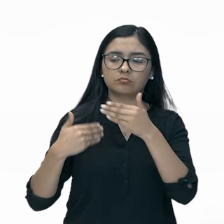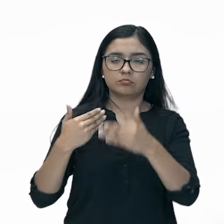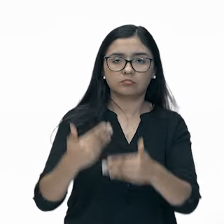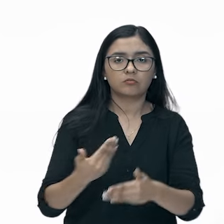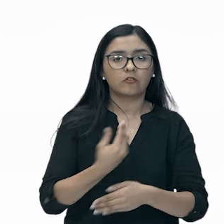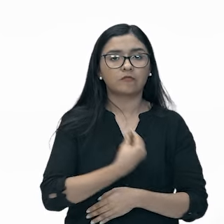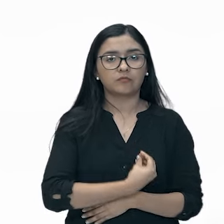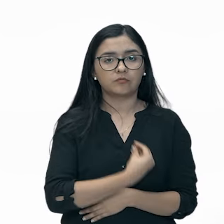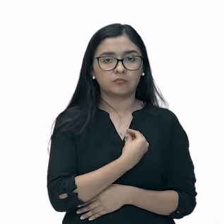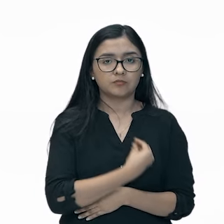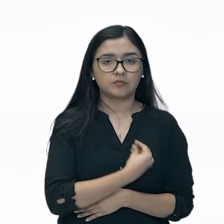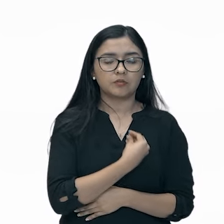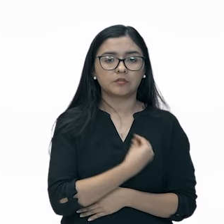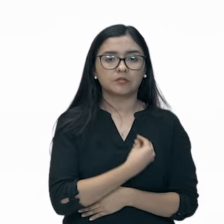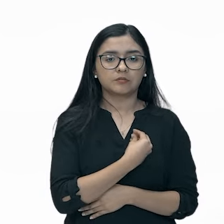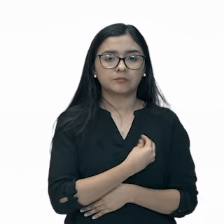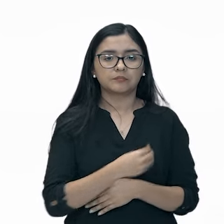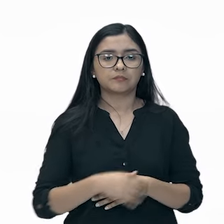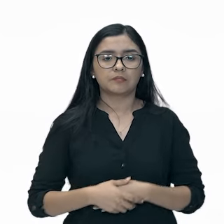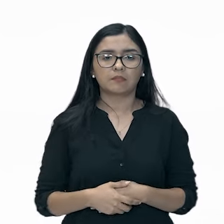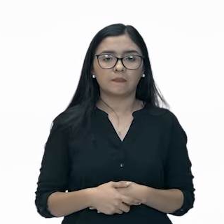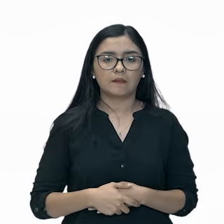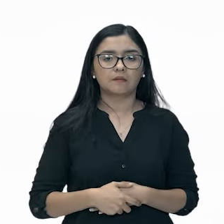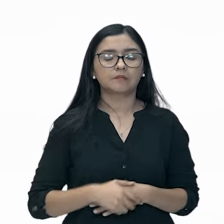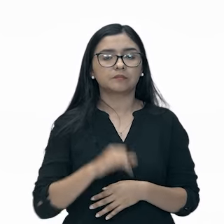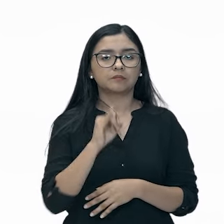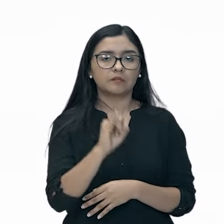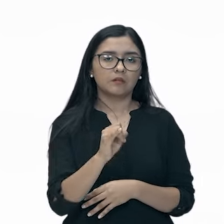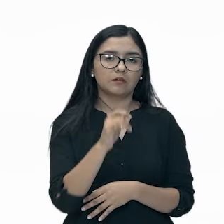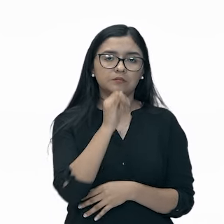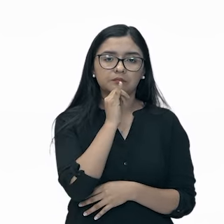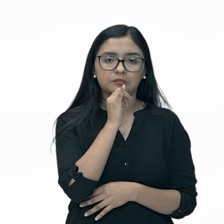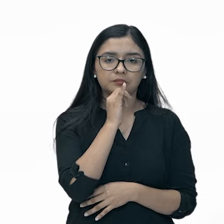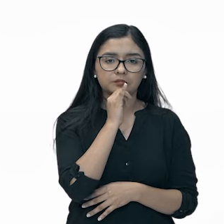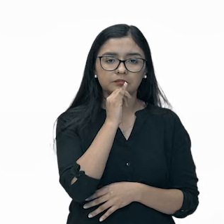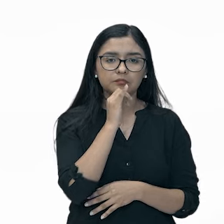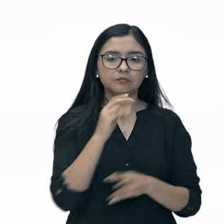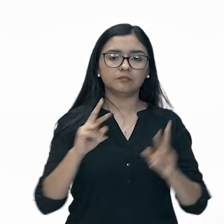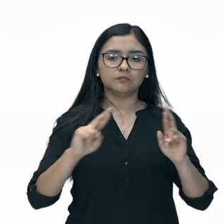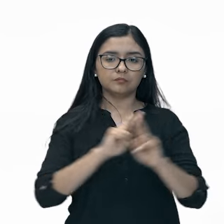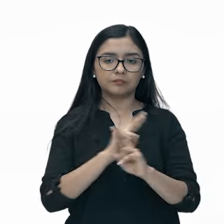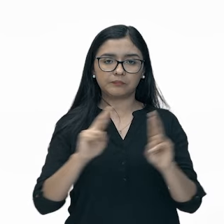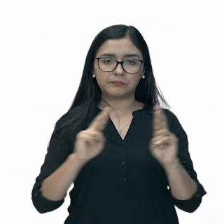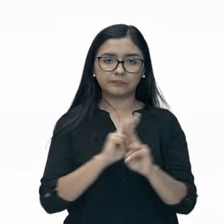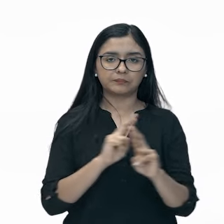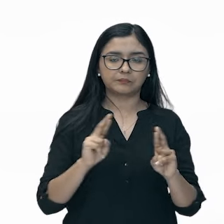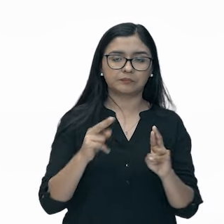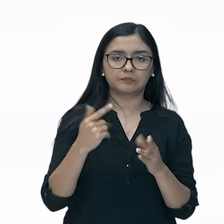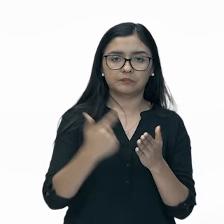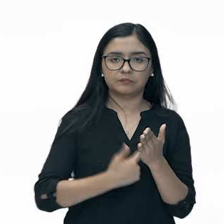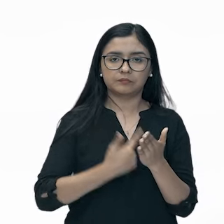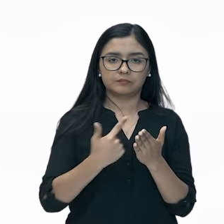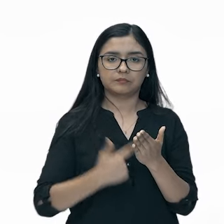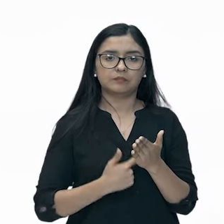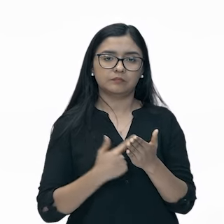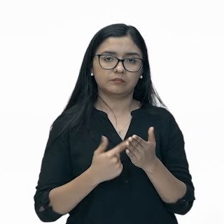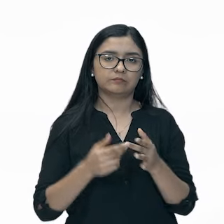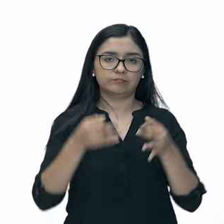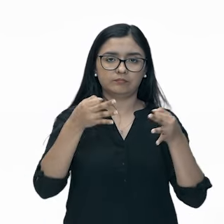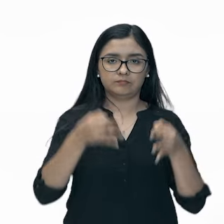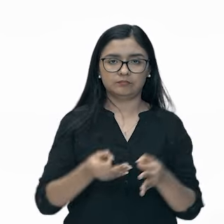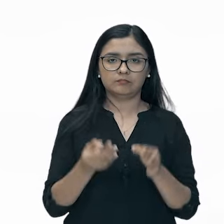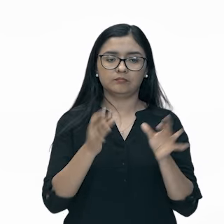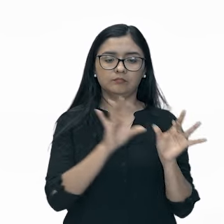que sempre são impermanentes E aí se eu falar sobre alguma coisa relacionada a isso no meu livro Comer eu